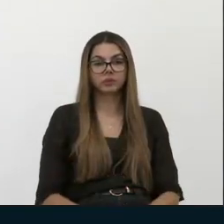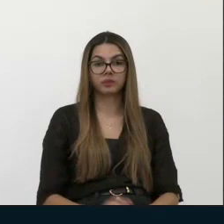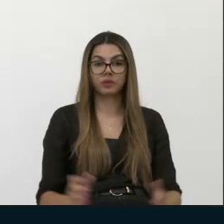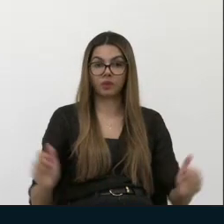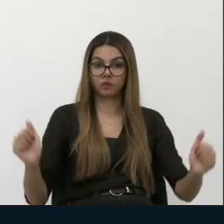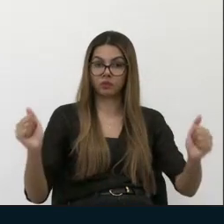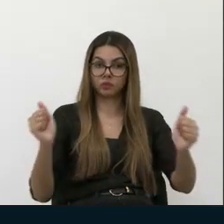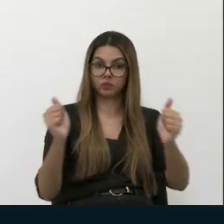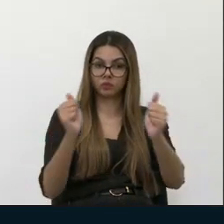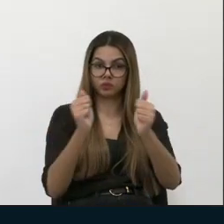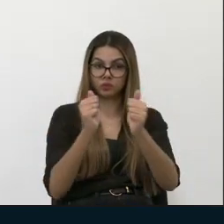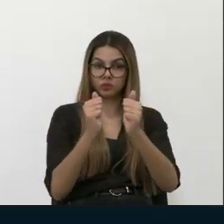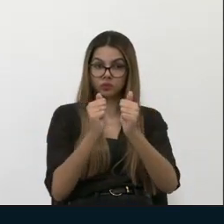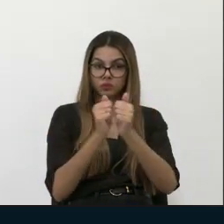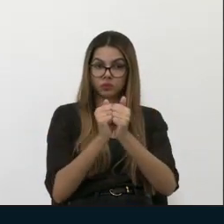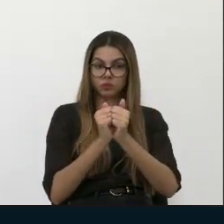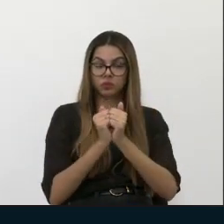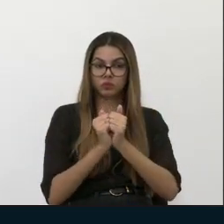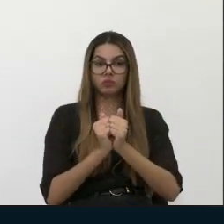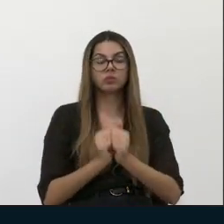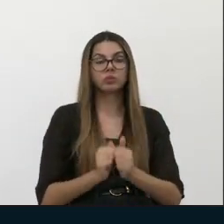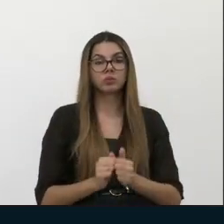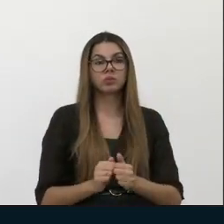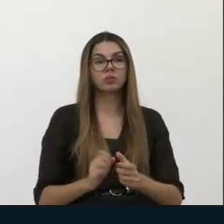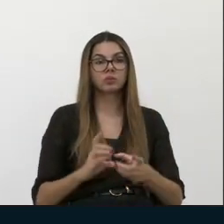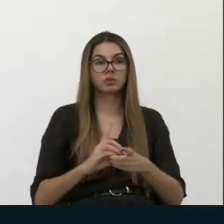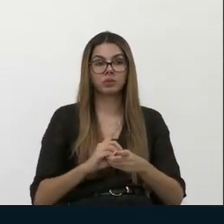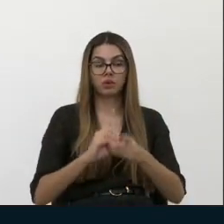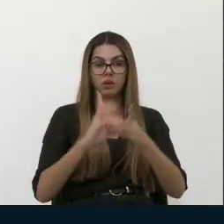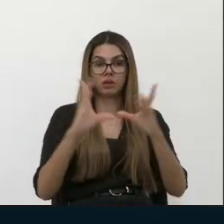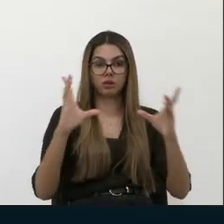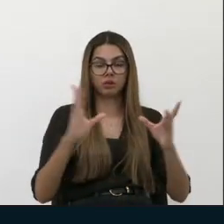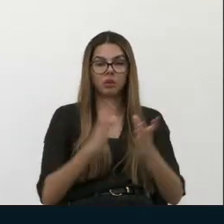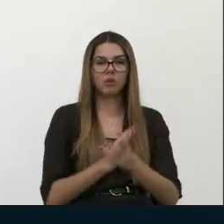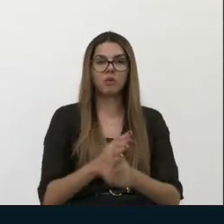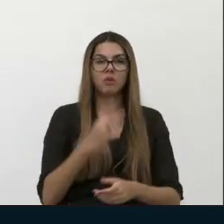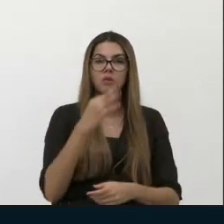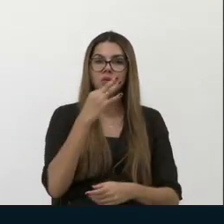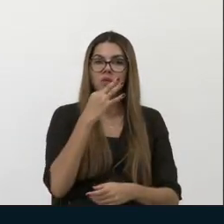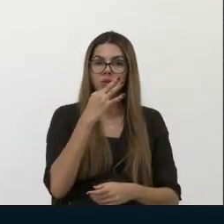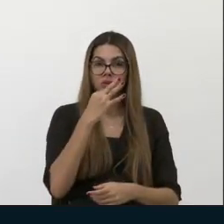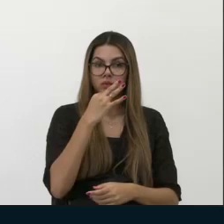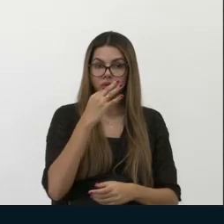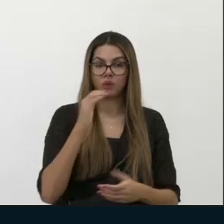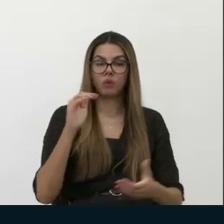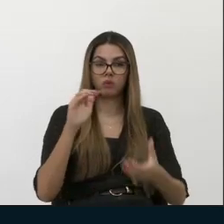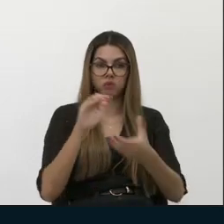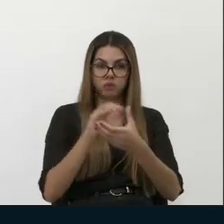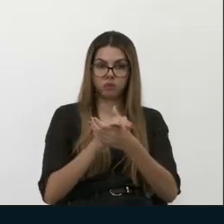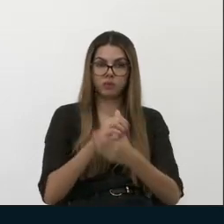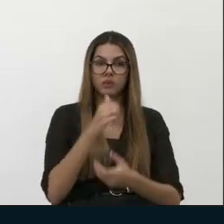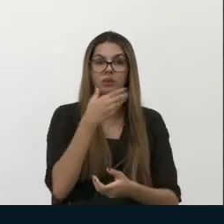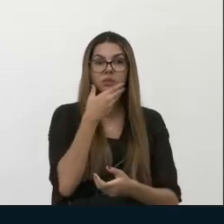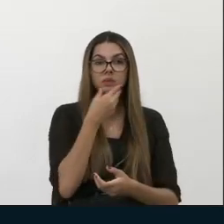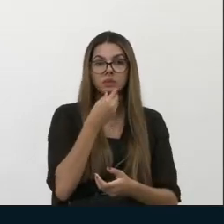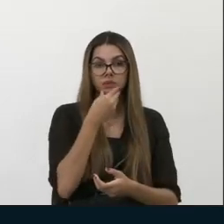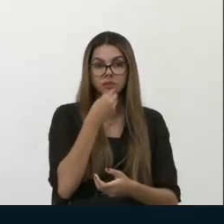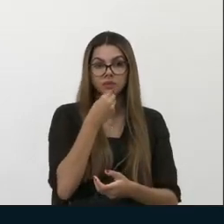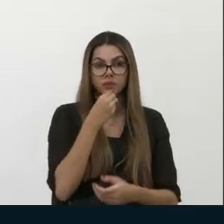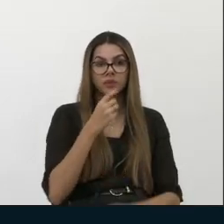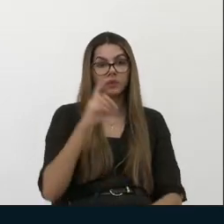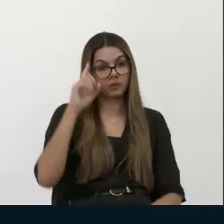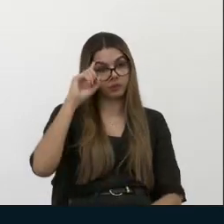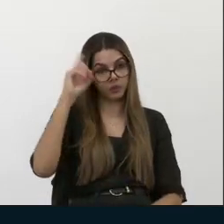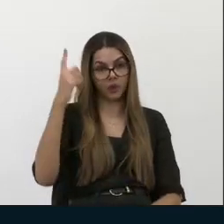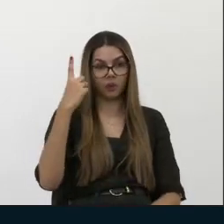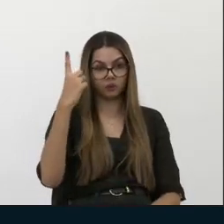unimos na política. Eu conheci o Eloy por causa de um 1º de maio